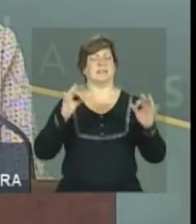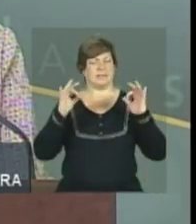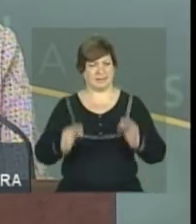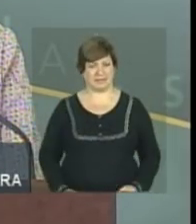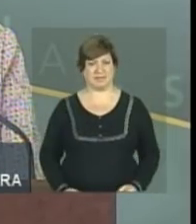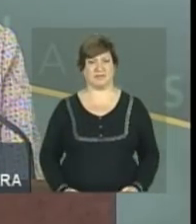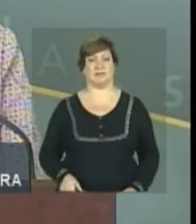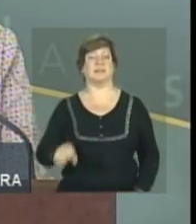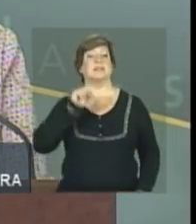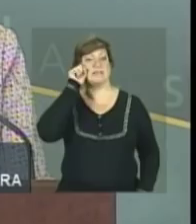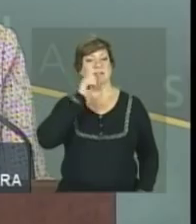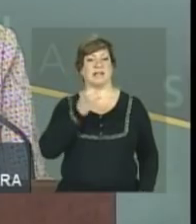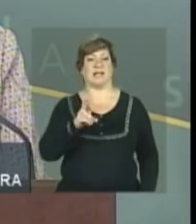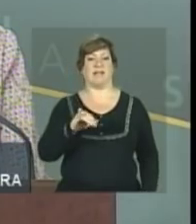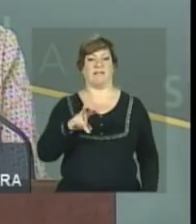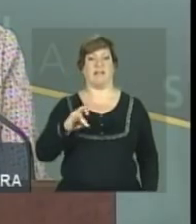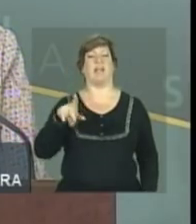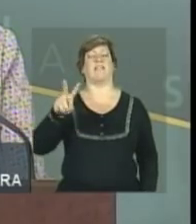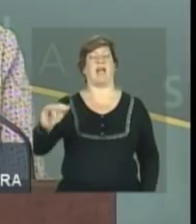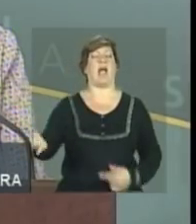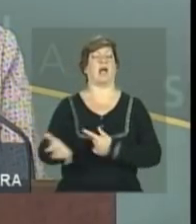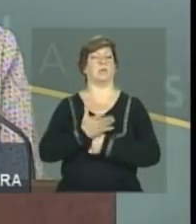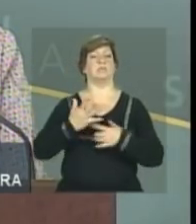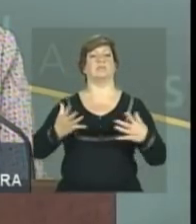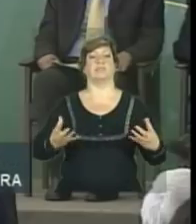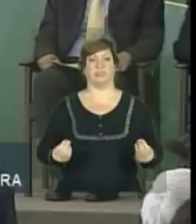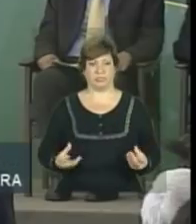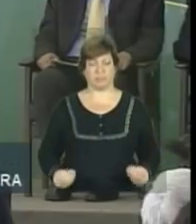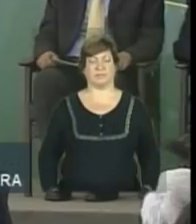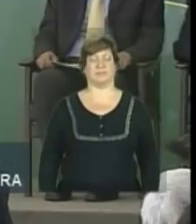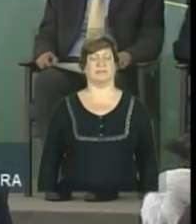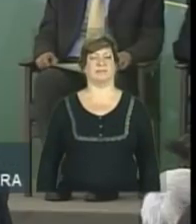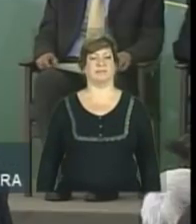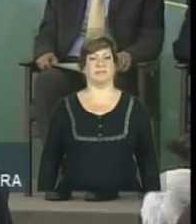que o senador Crivella dará uma grande contribuição.